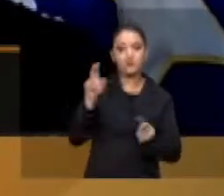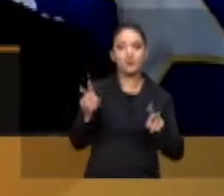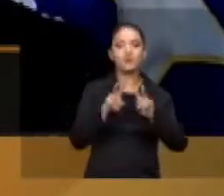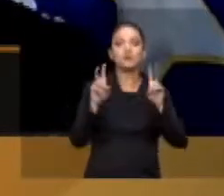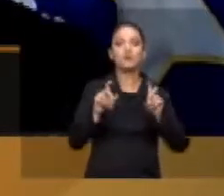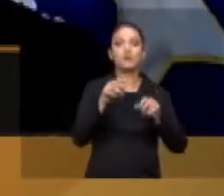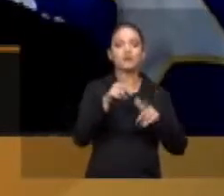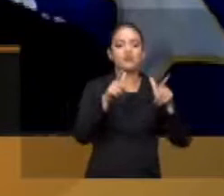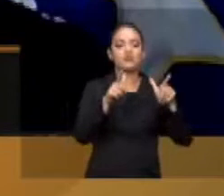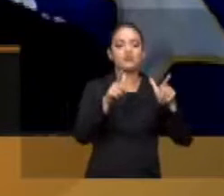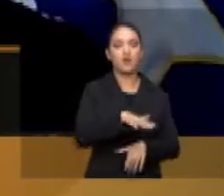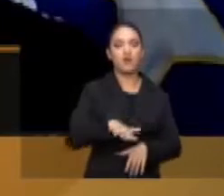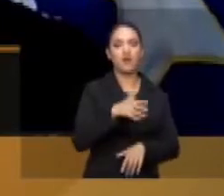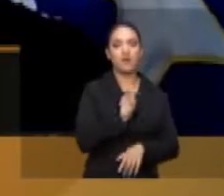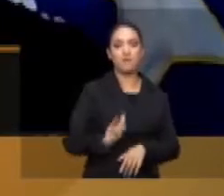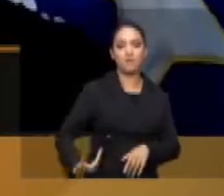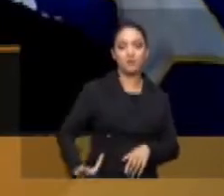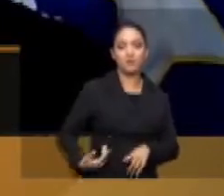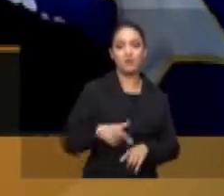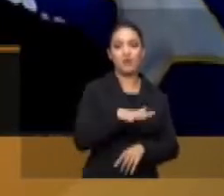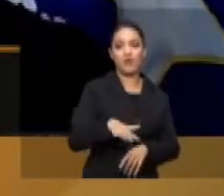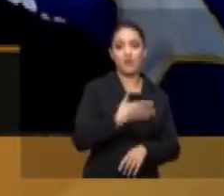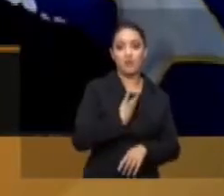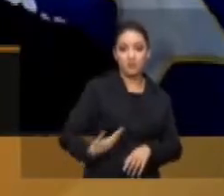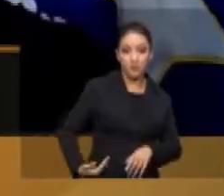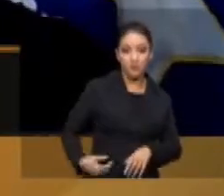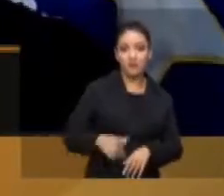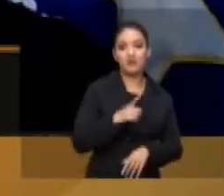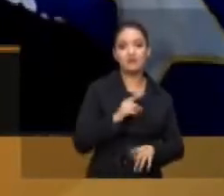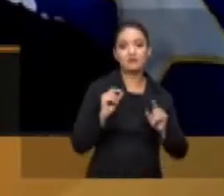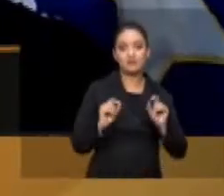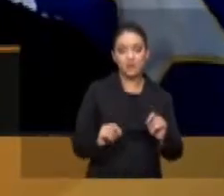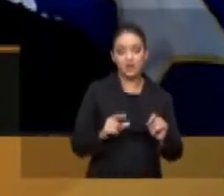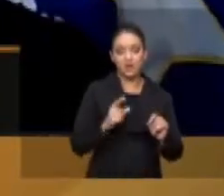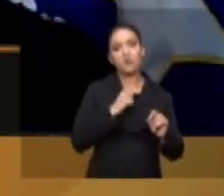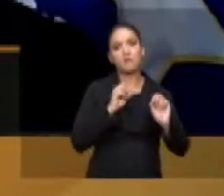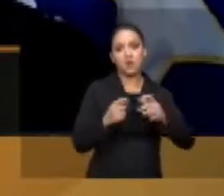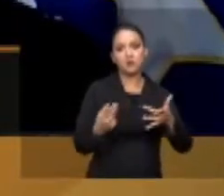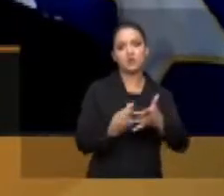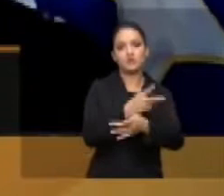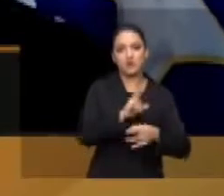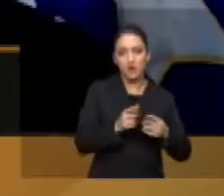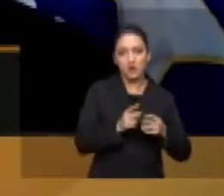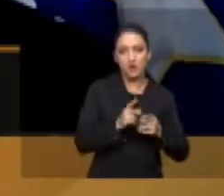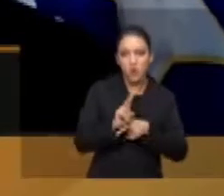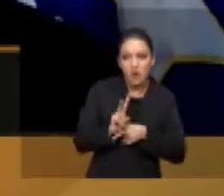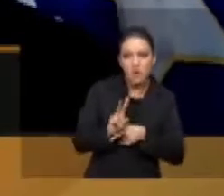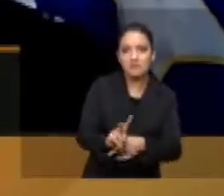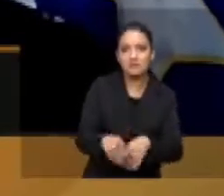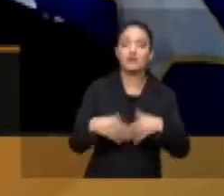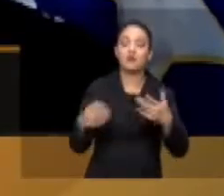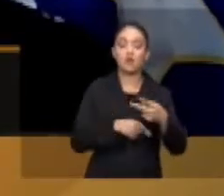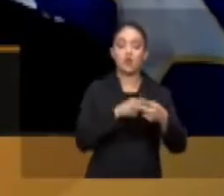ser pública propriedade, pois o bem público é dotado de atributo de imprescritibilidade. 2, que a ação civil